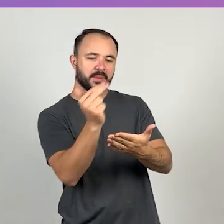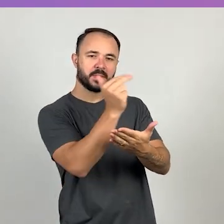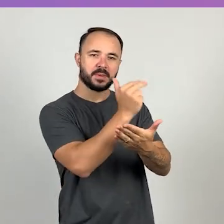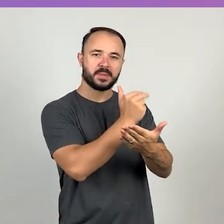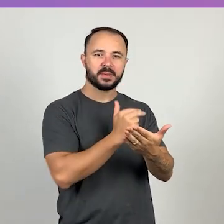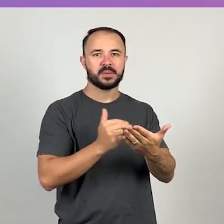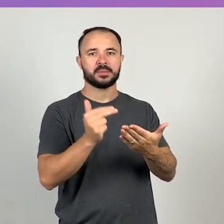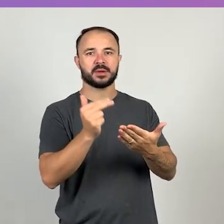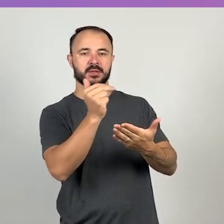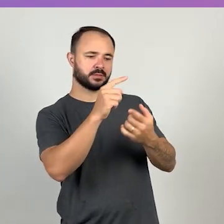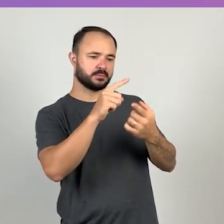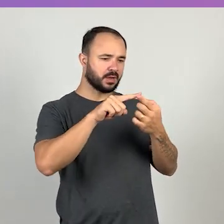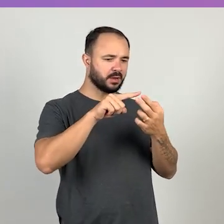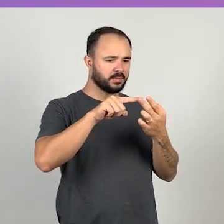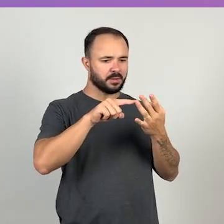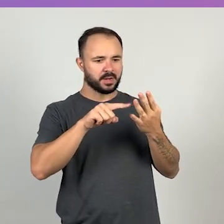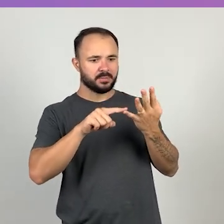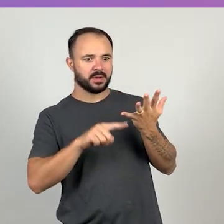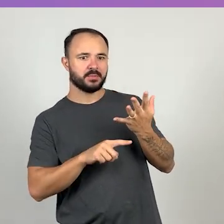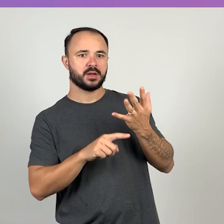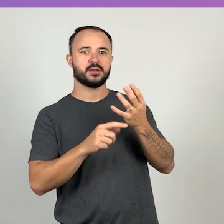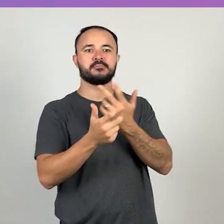sol, fada,